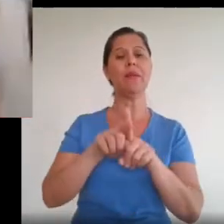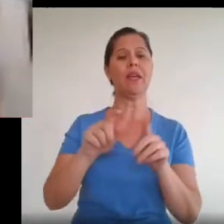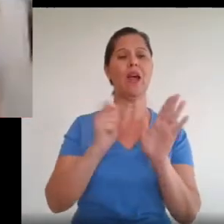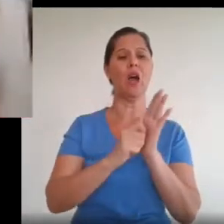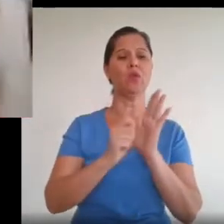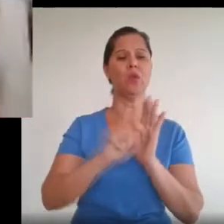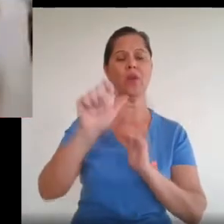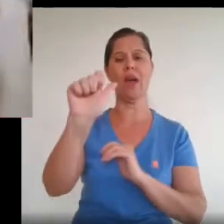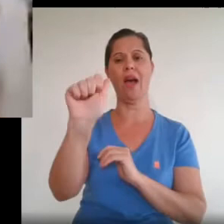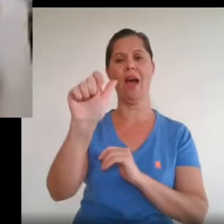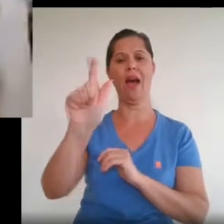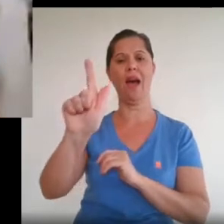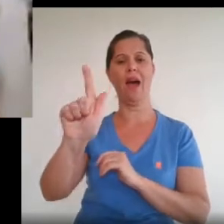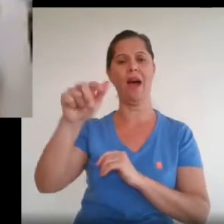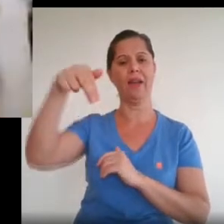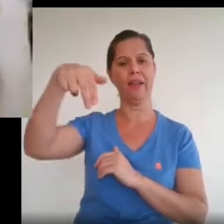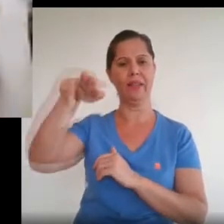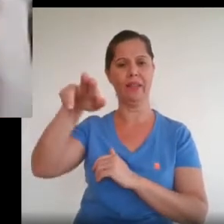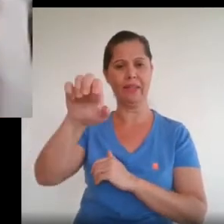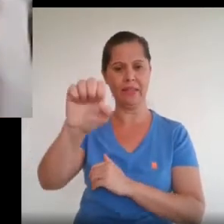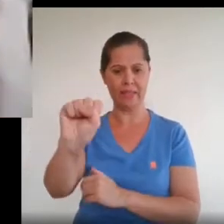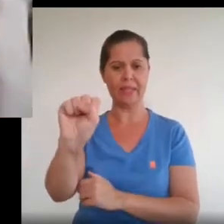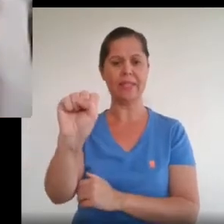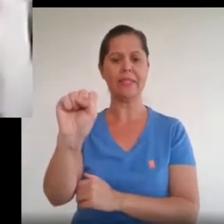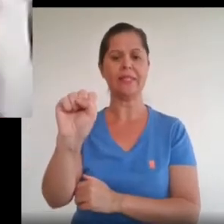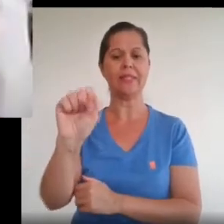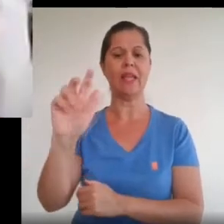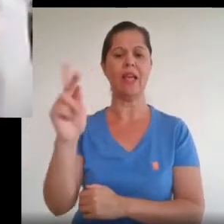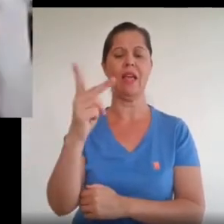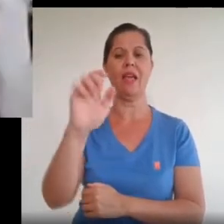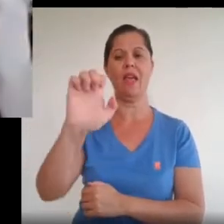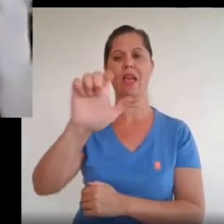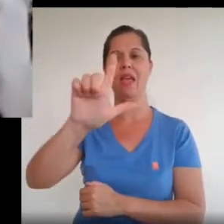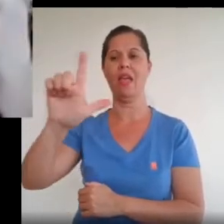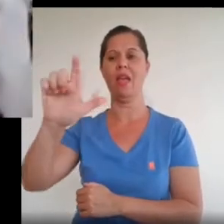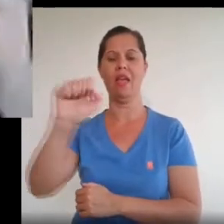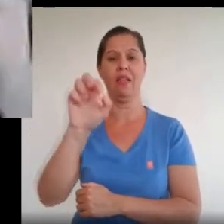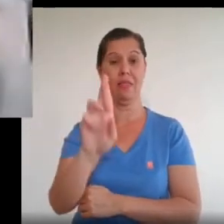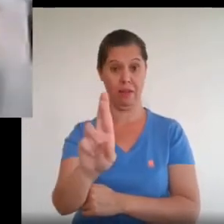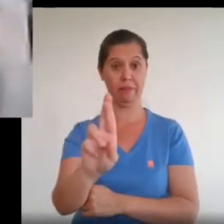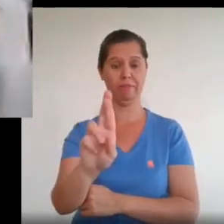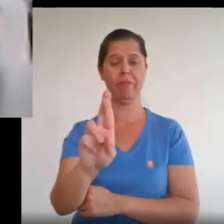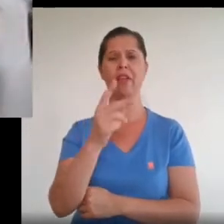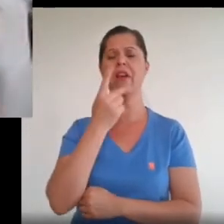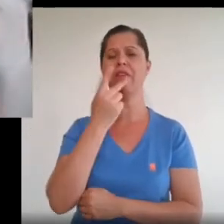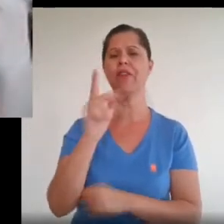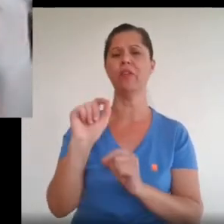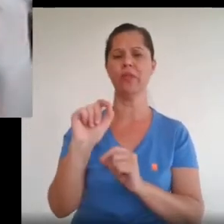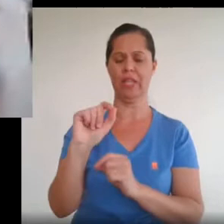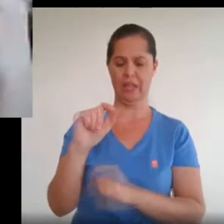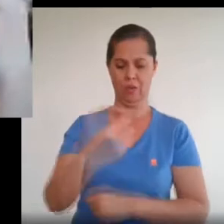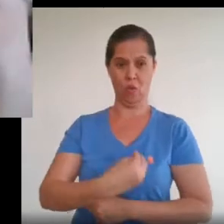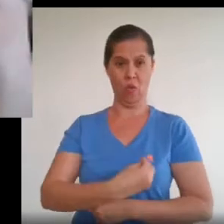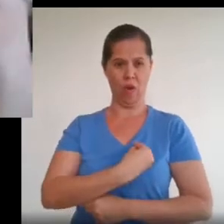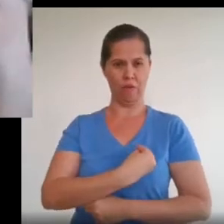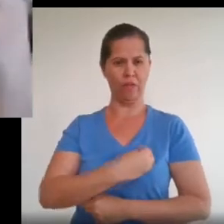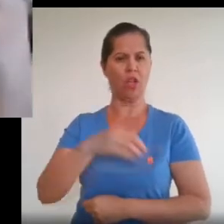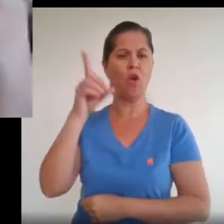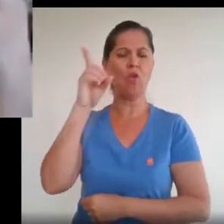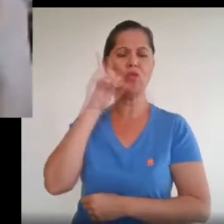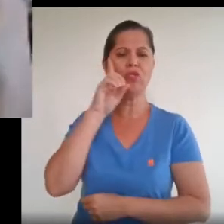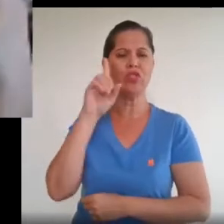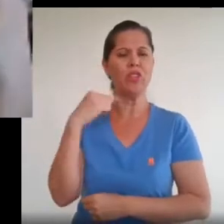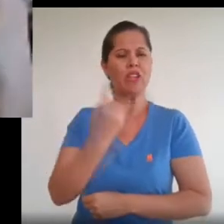tá? Que ela diz assim para a gente: nós vivemos imersos no cotidiano,